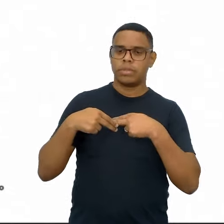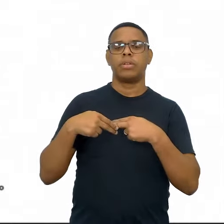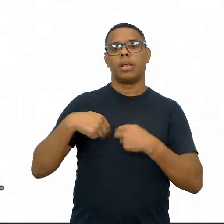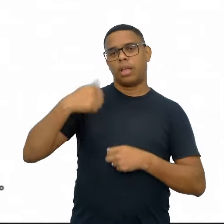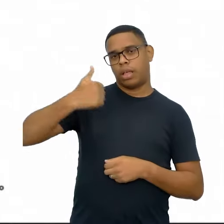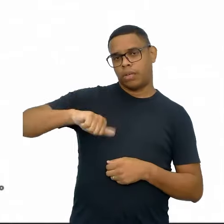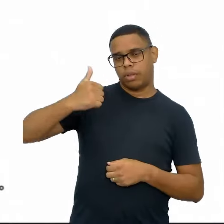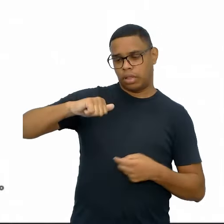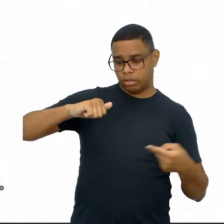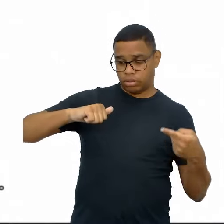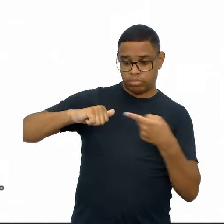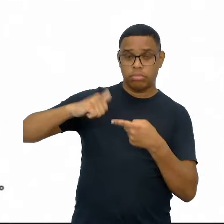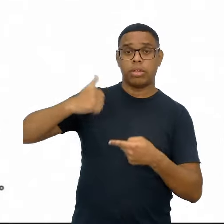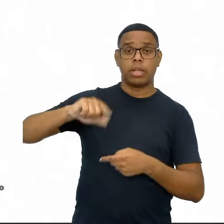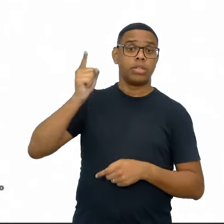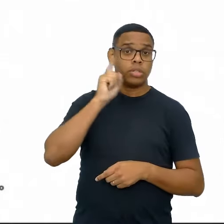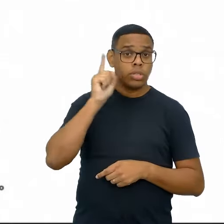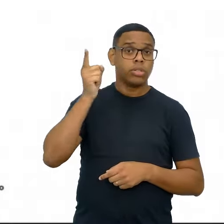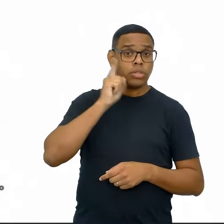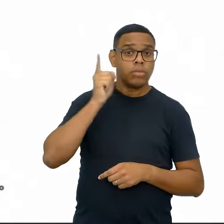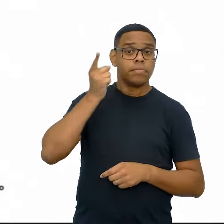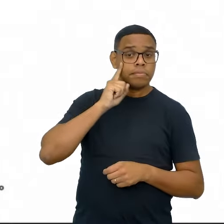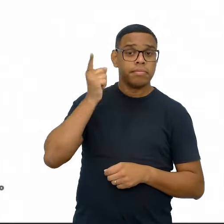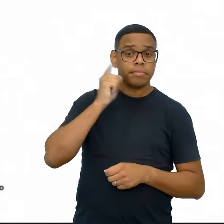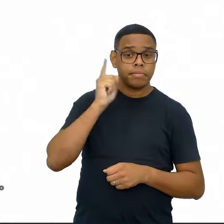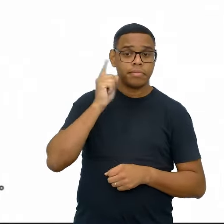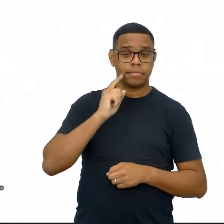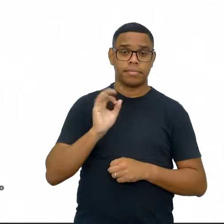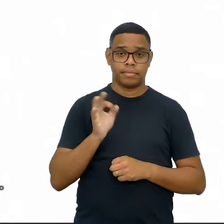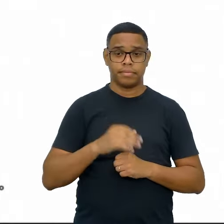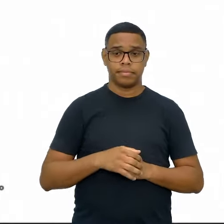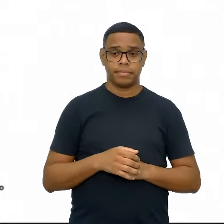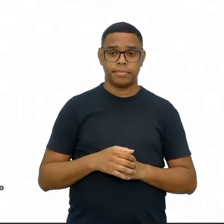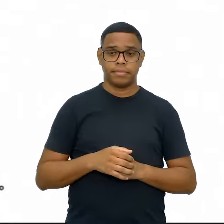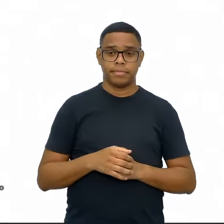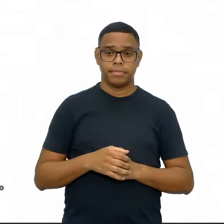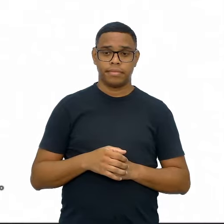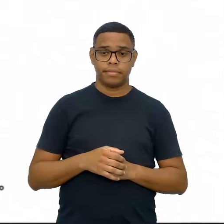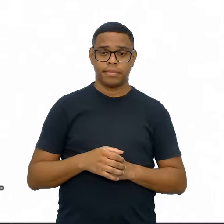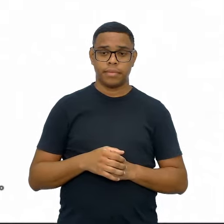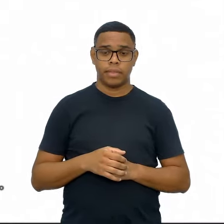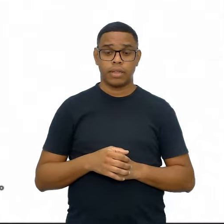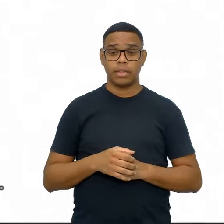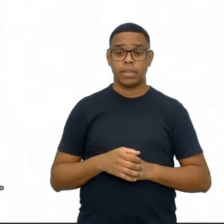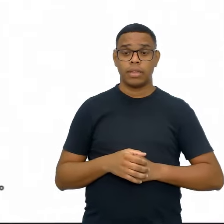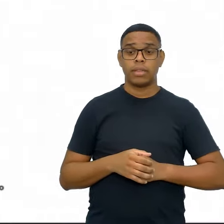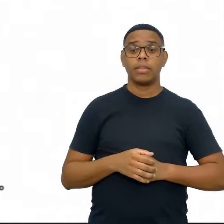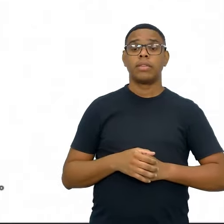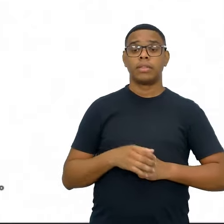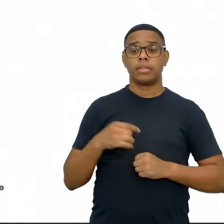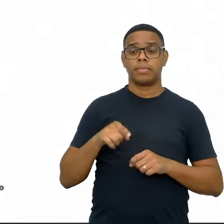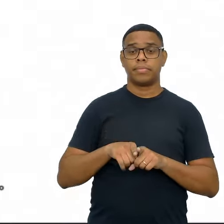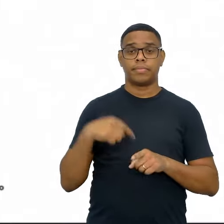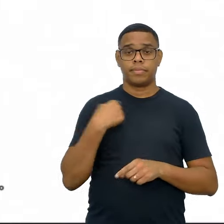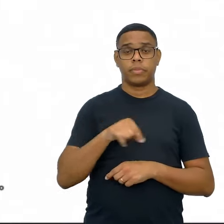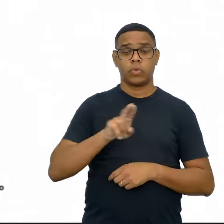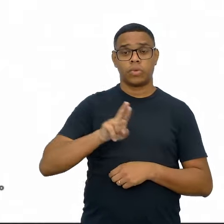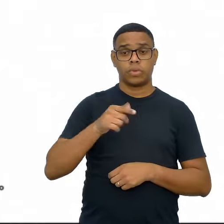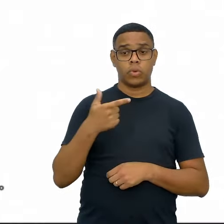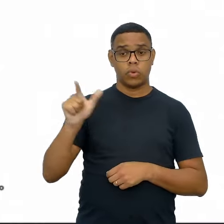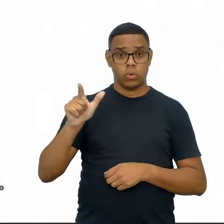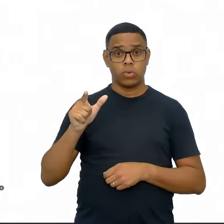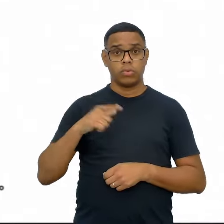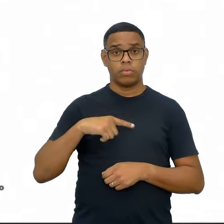avaliação, ela é diária, tá? E a gente também pode ter utilizado outros instrumentos,